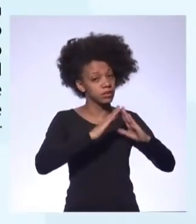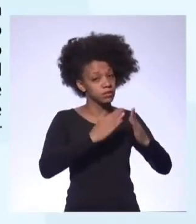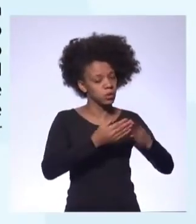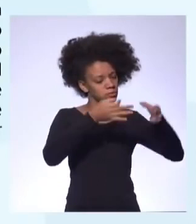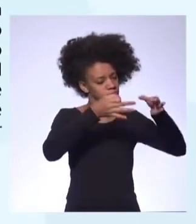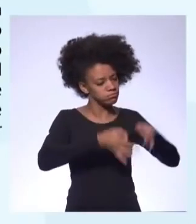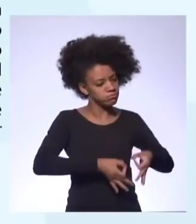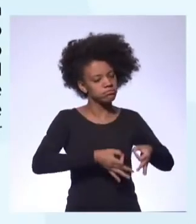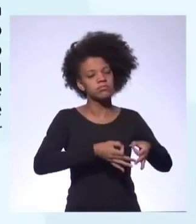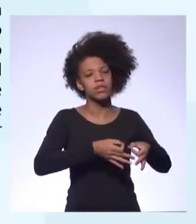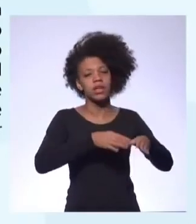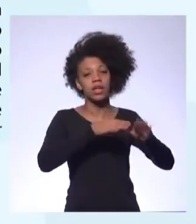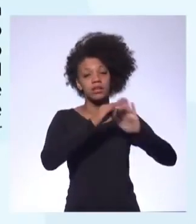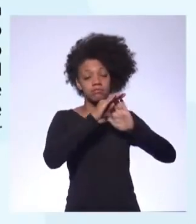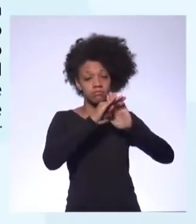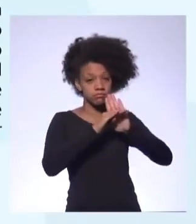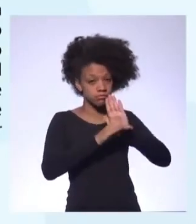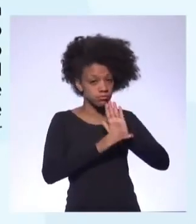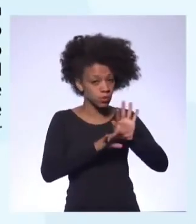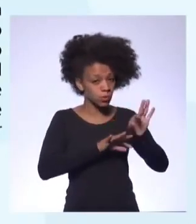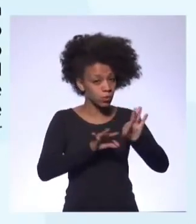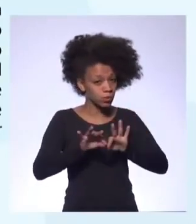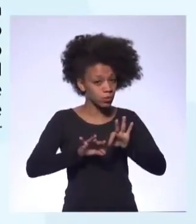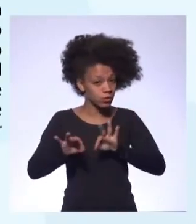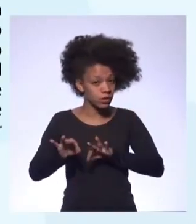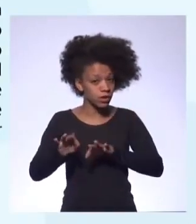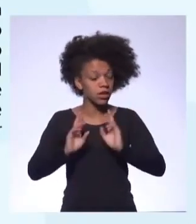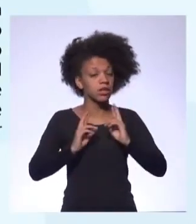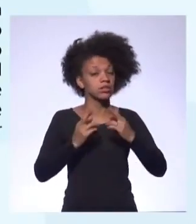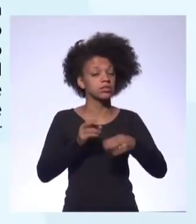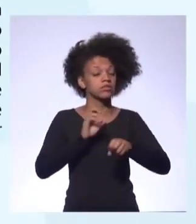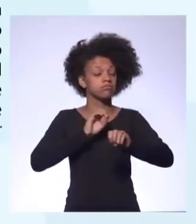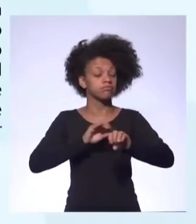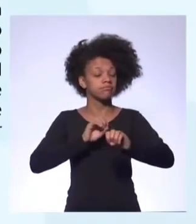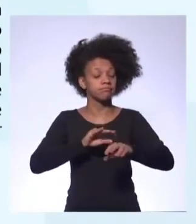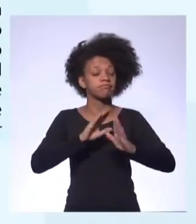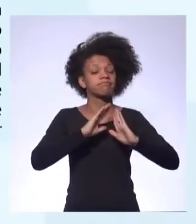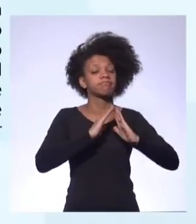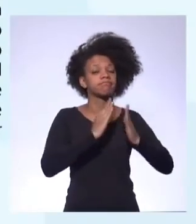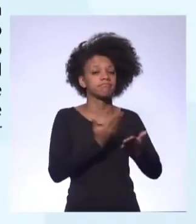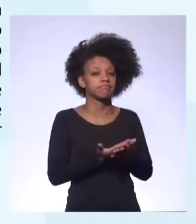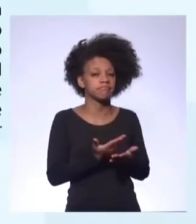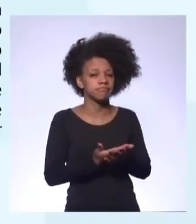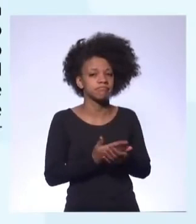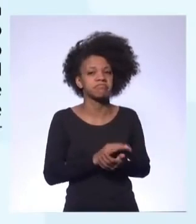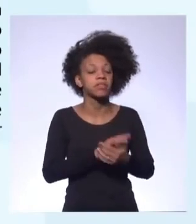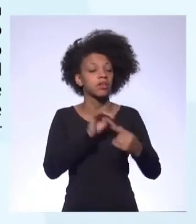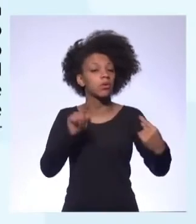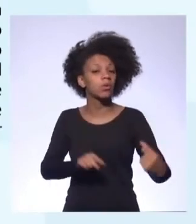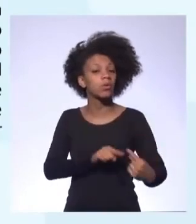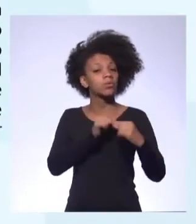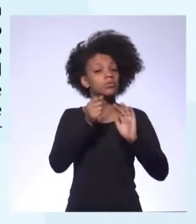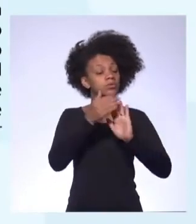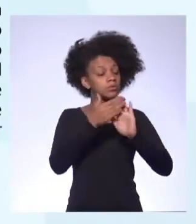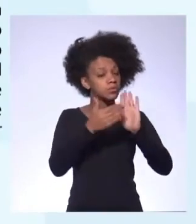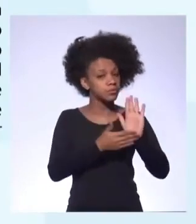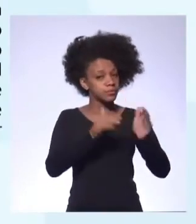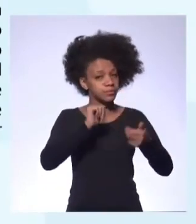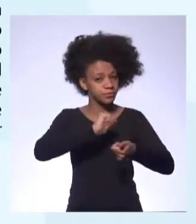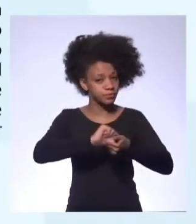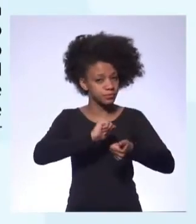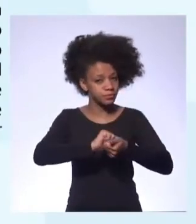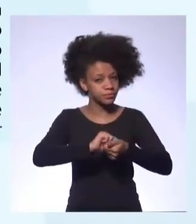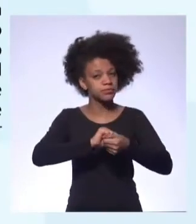eficiente e eficaz da estrutura organizacional da rede de ensino das escolas, com o objetivo de proporcionar uma educação de